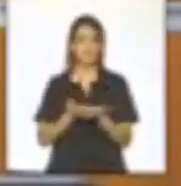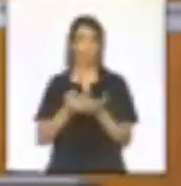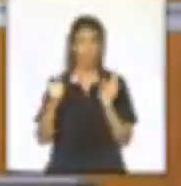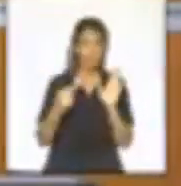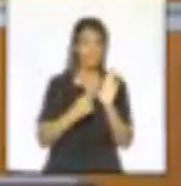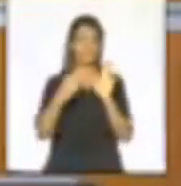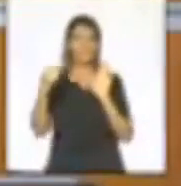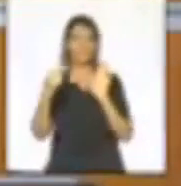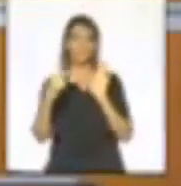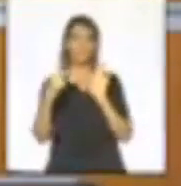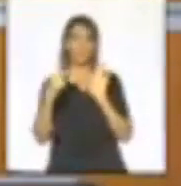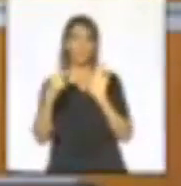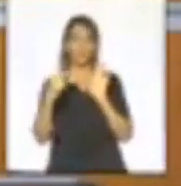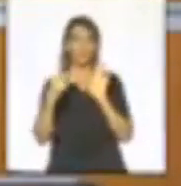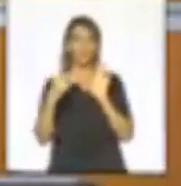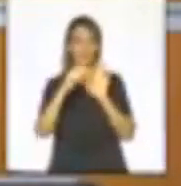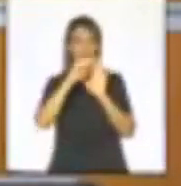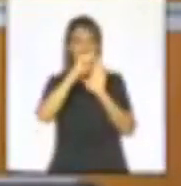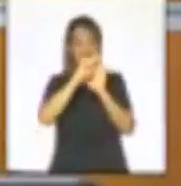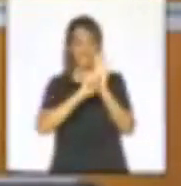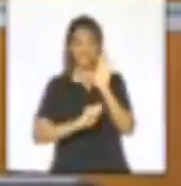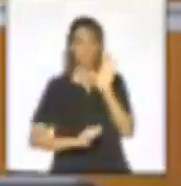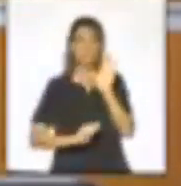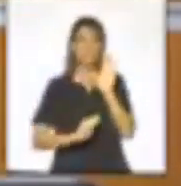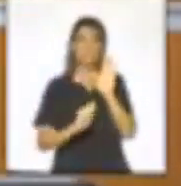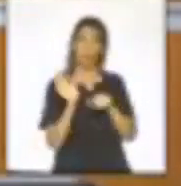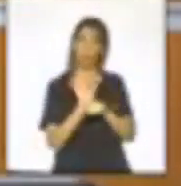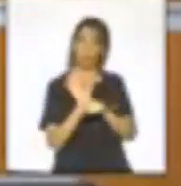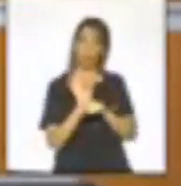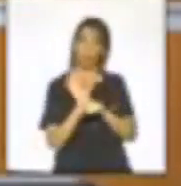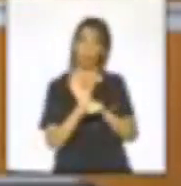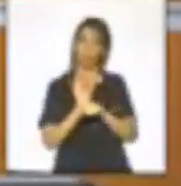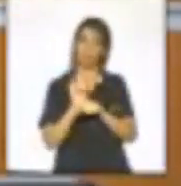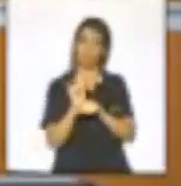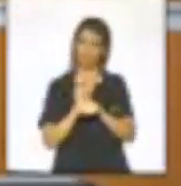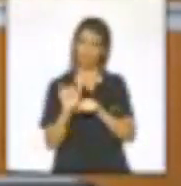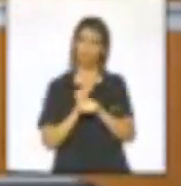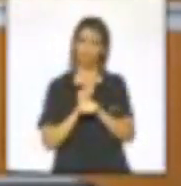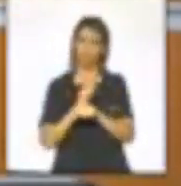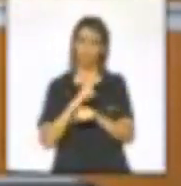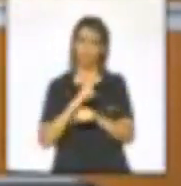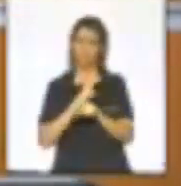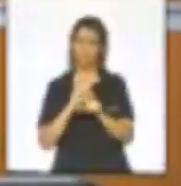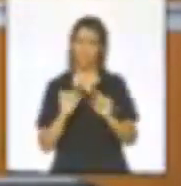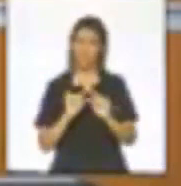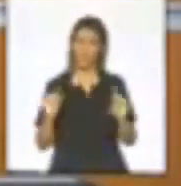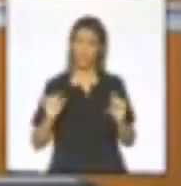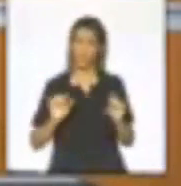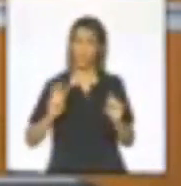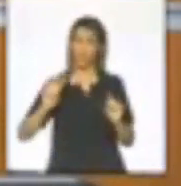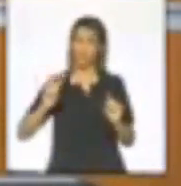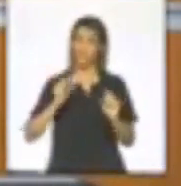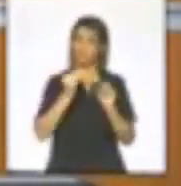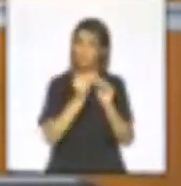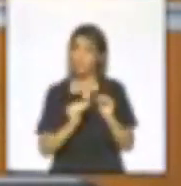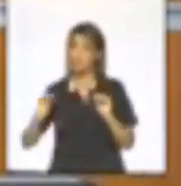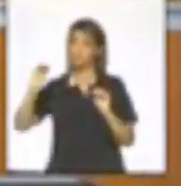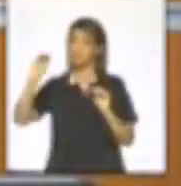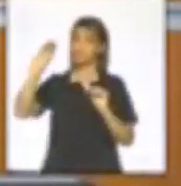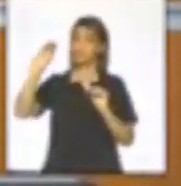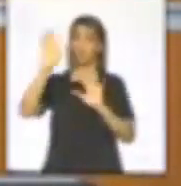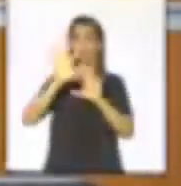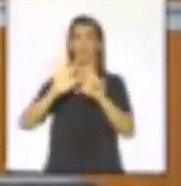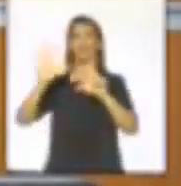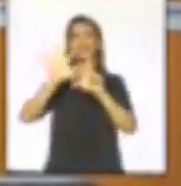na plataforma, na descrição do vídeo vai estar um link que vai te direcionar para uma plataforma onde